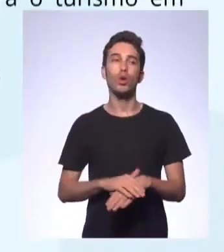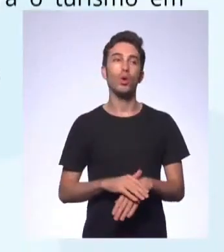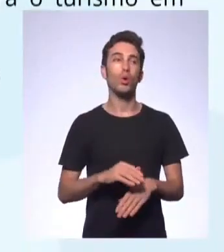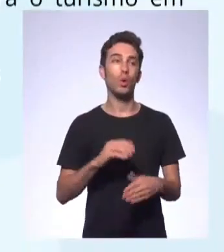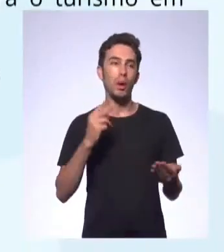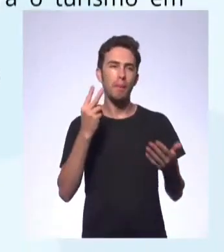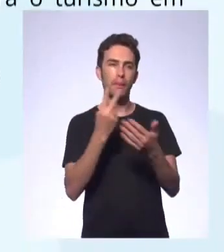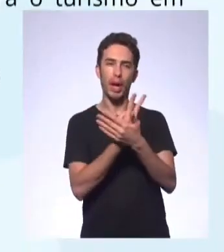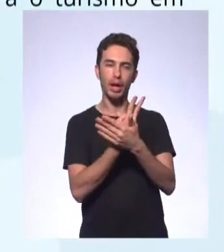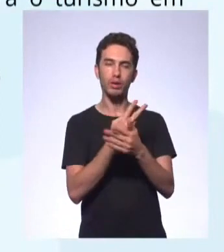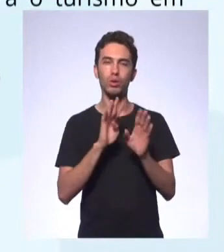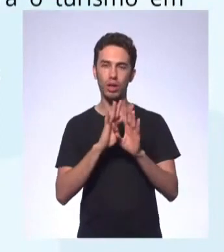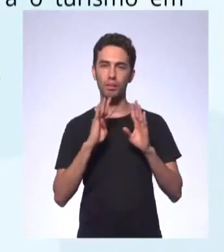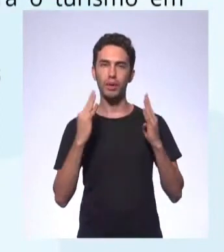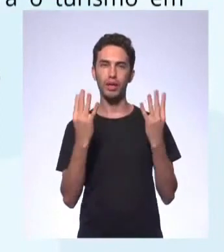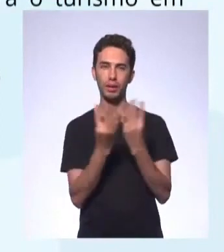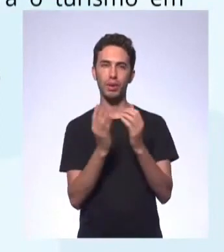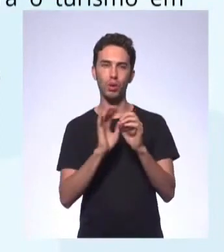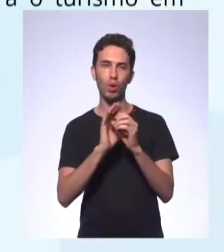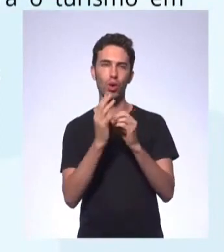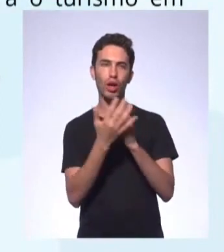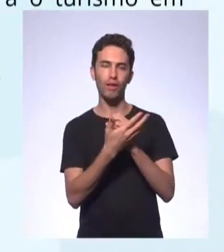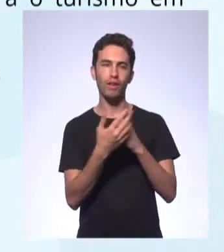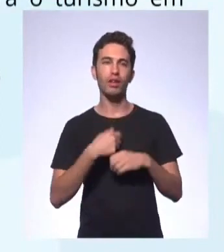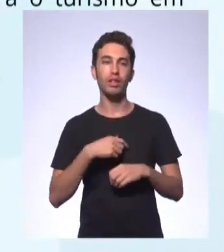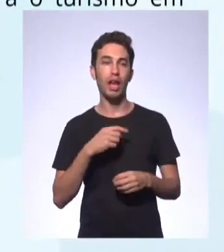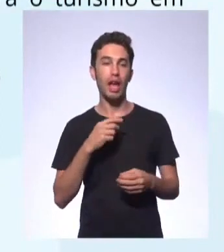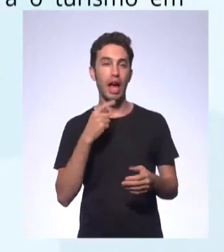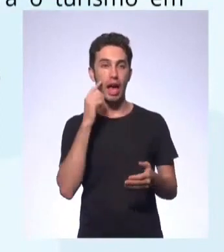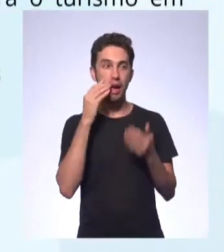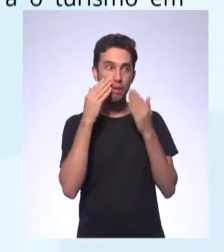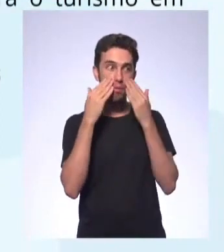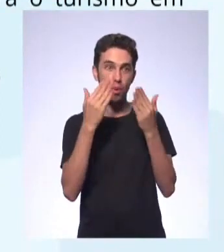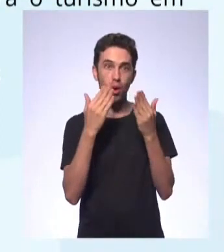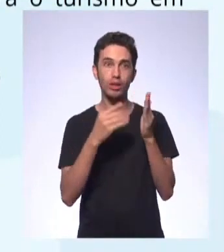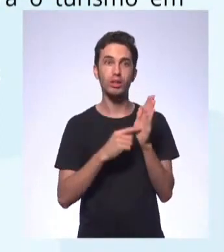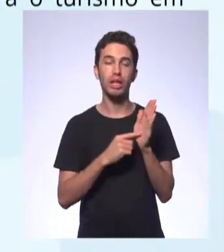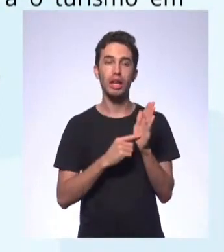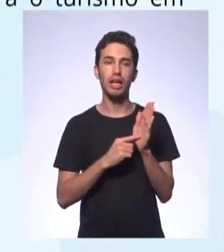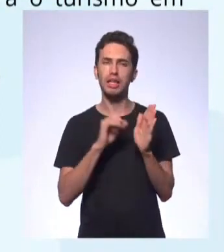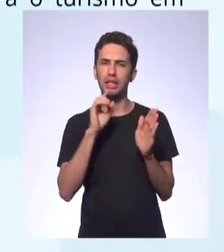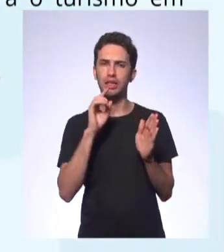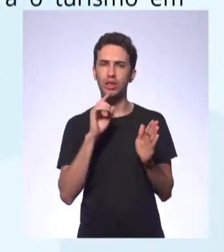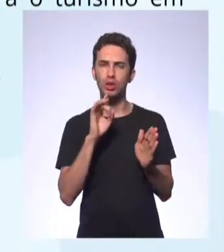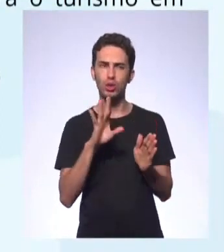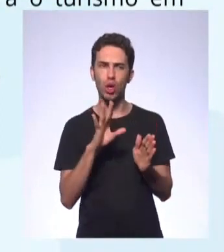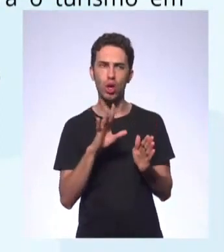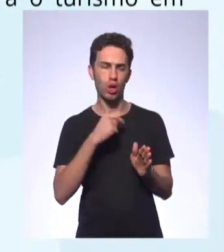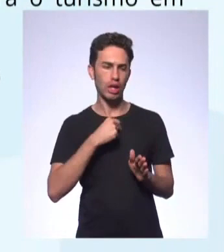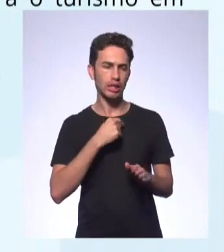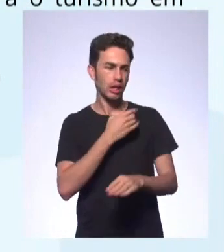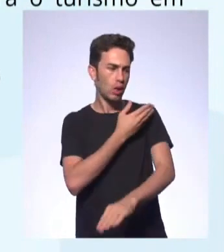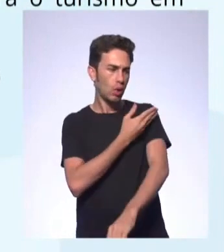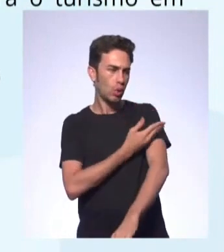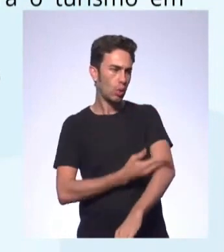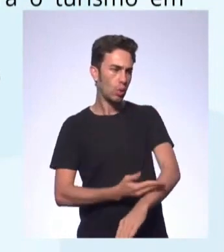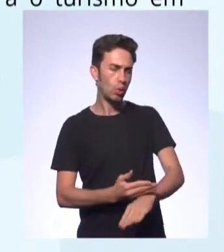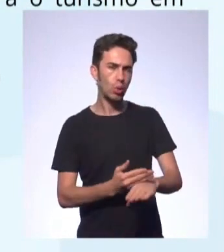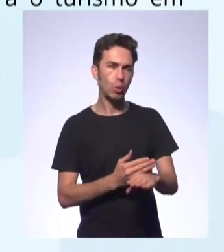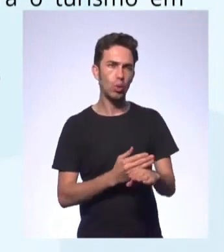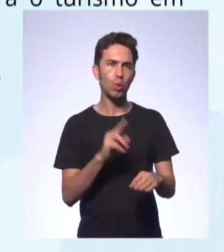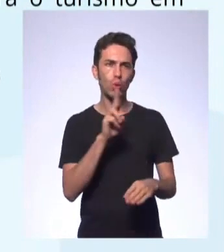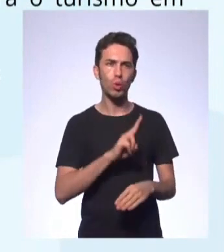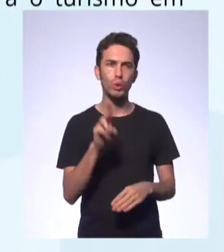pandemia do coronavírus revela não só, aí vocês viram que está grifado, os excessos em nossos hábitos de consumo e